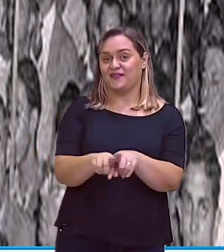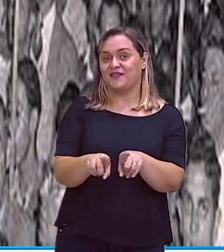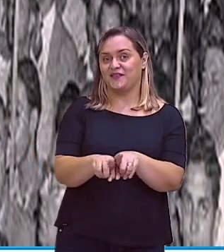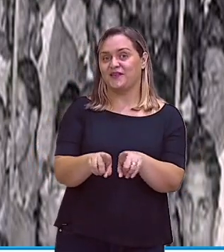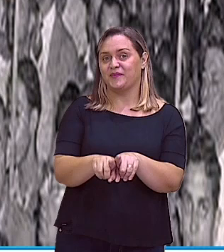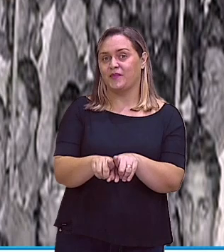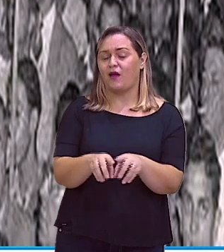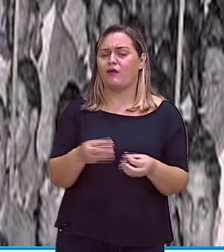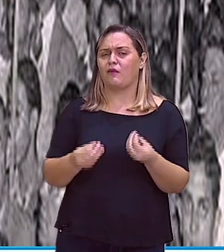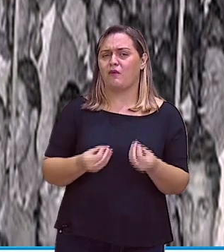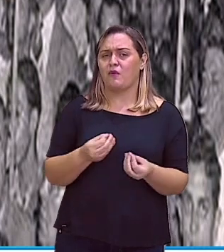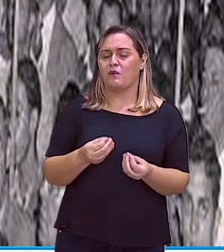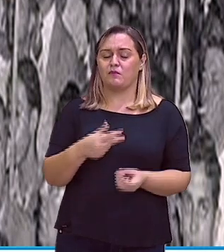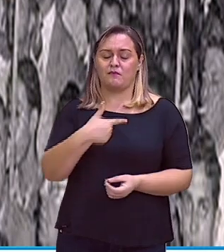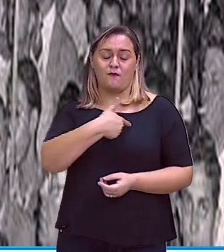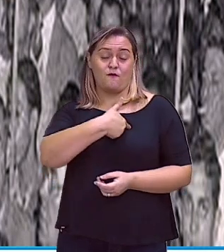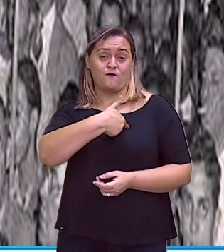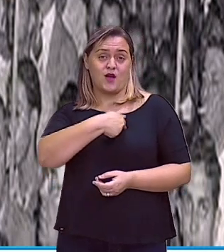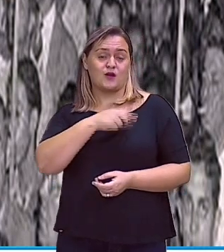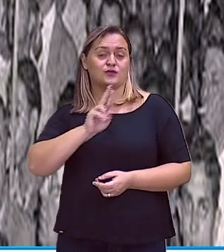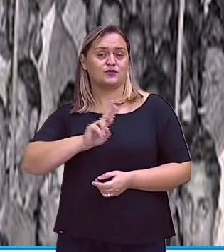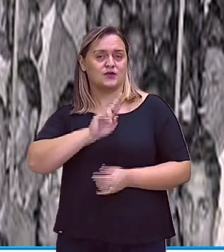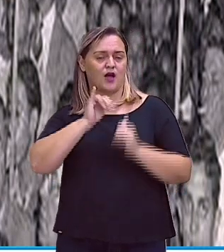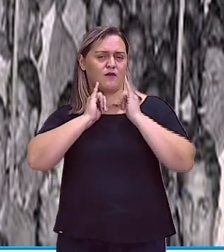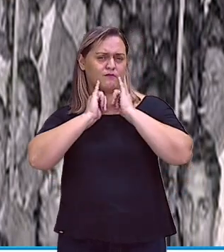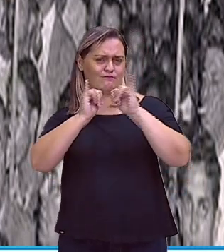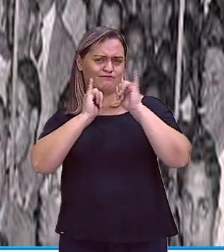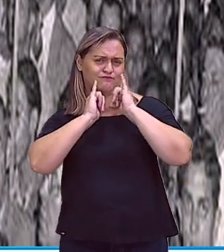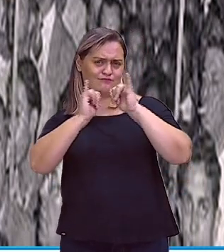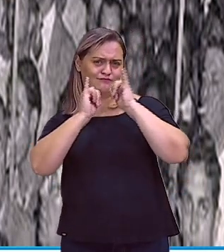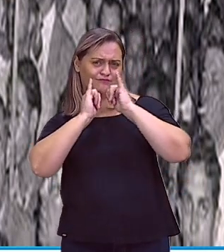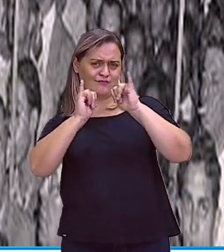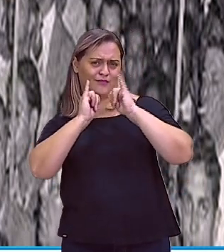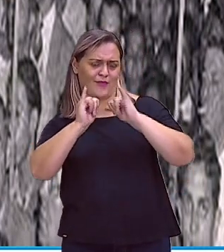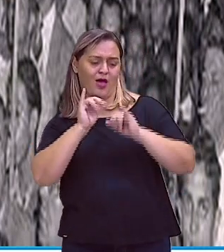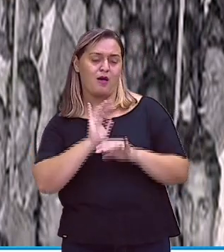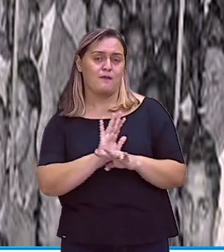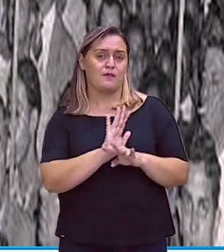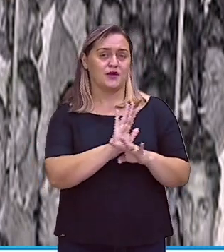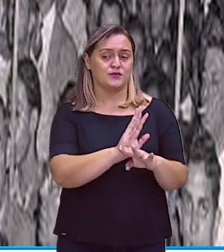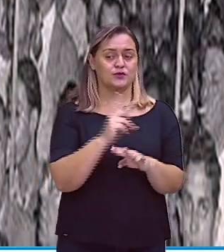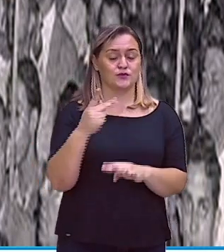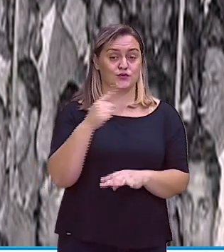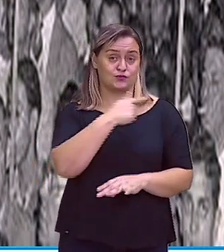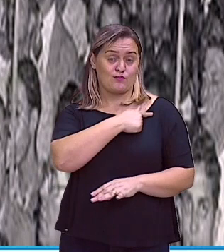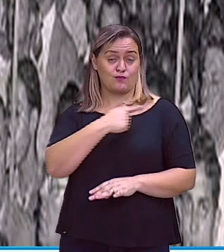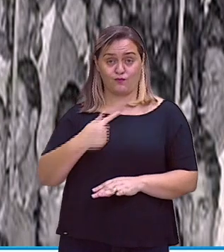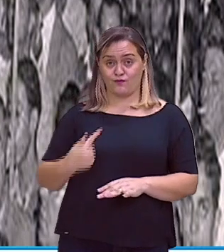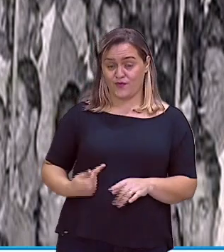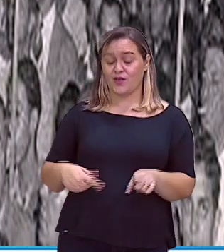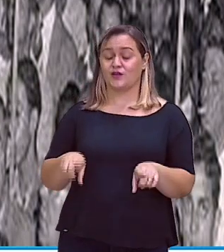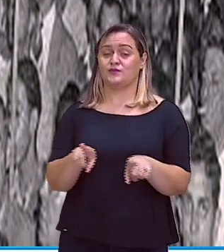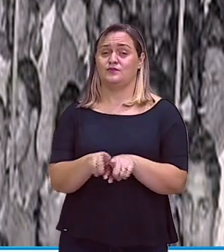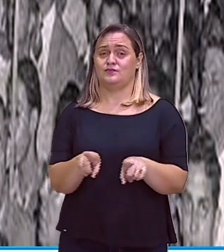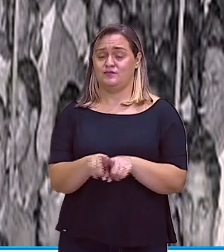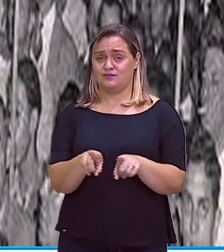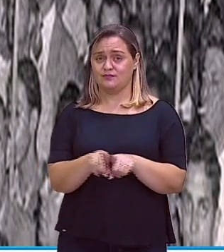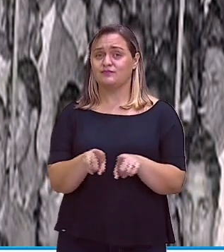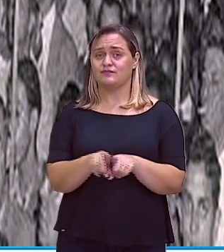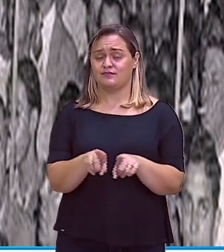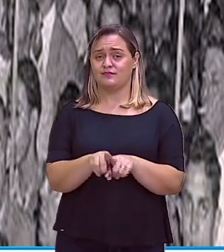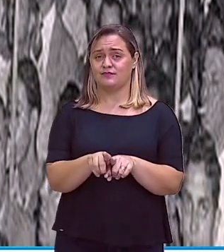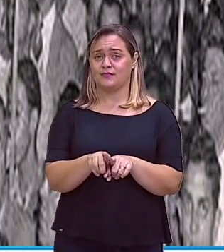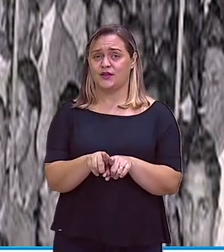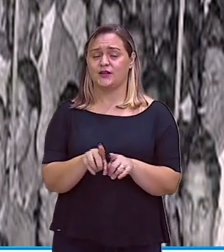usar a propaganda a favor Apesar também que nós vamos ver as censuras que o governo é os meios de